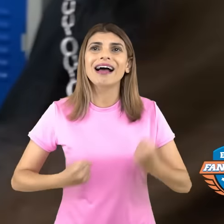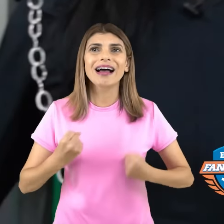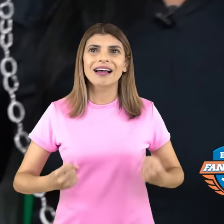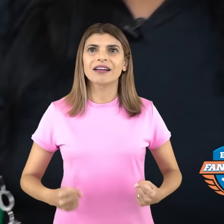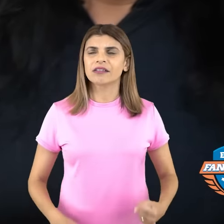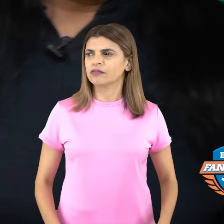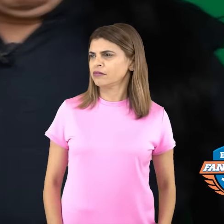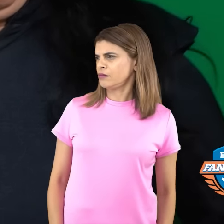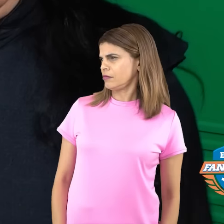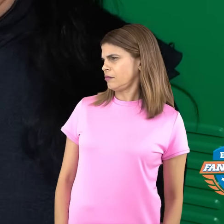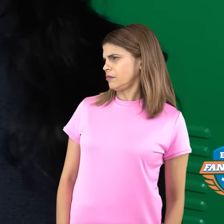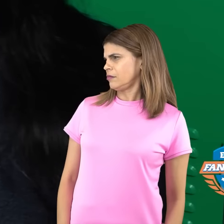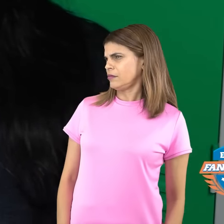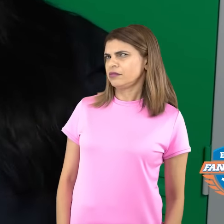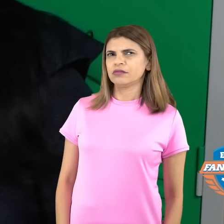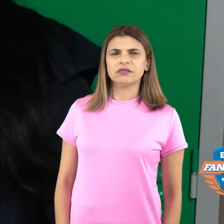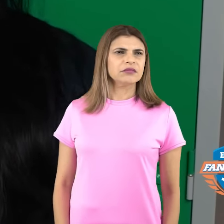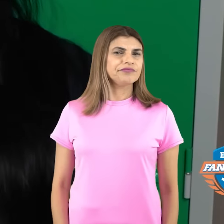Ai!